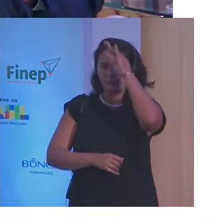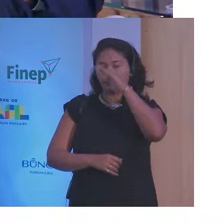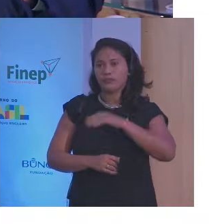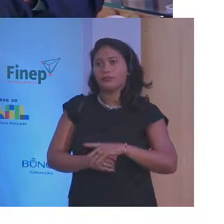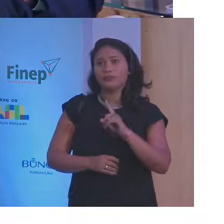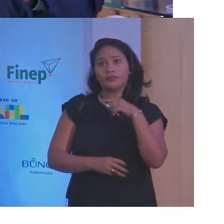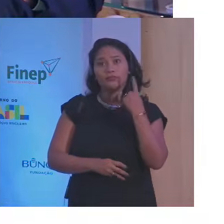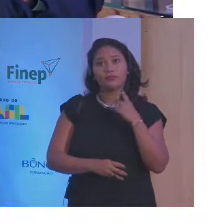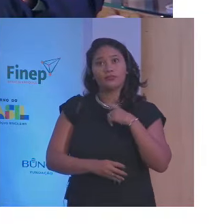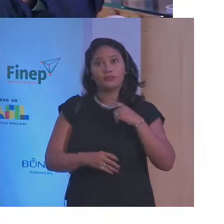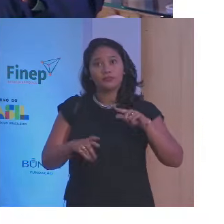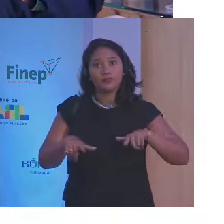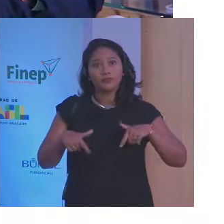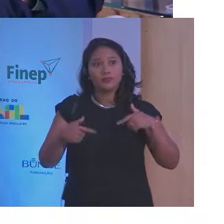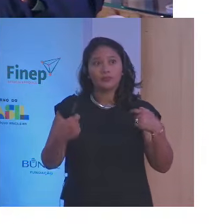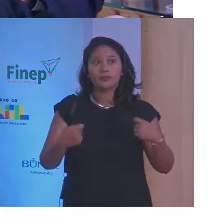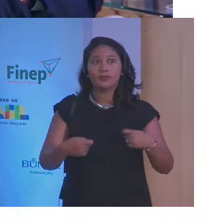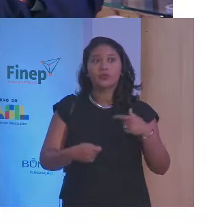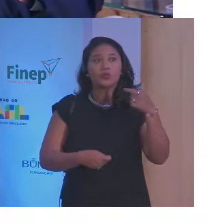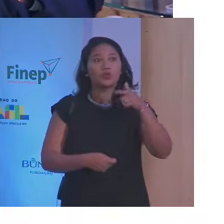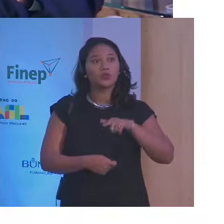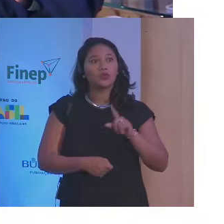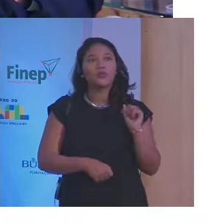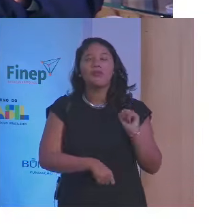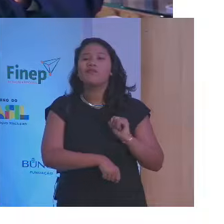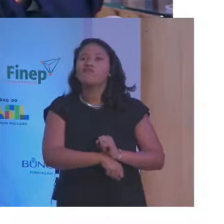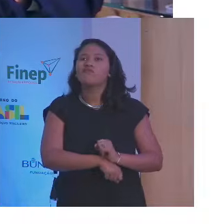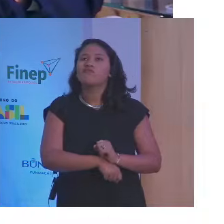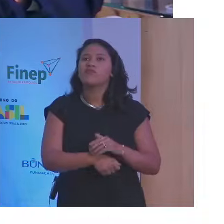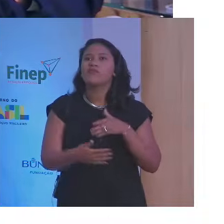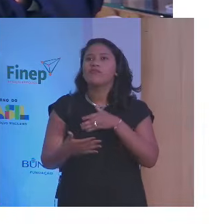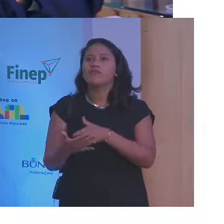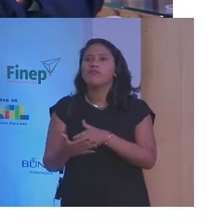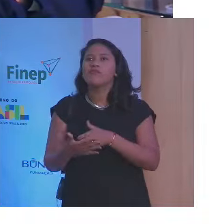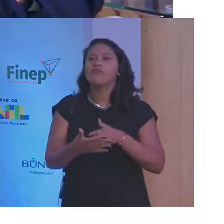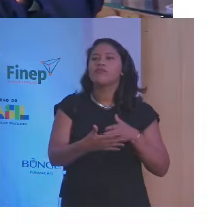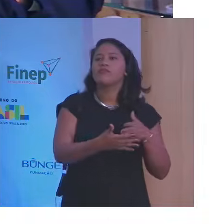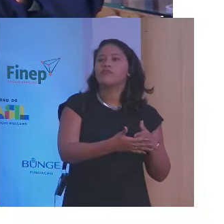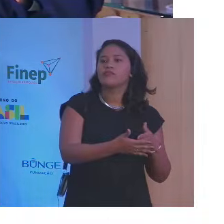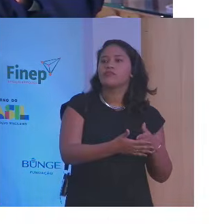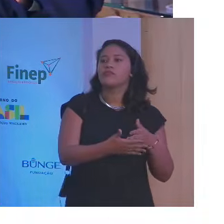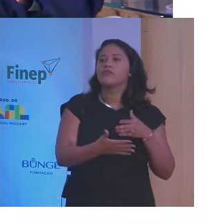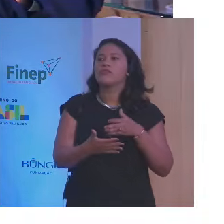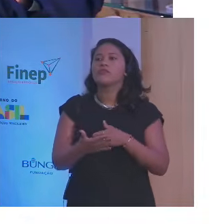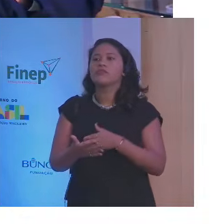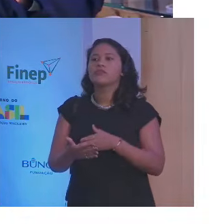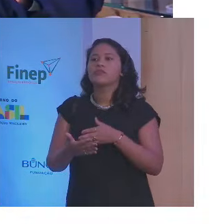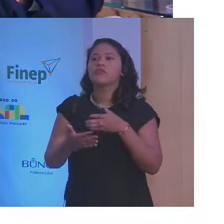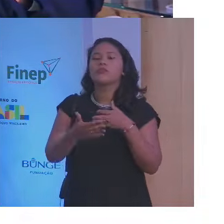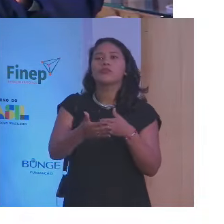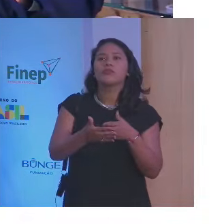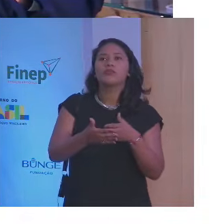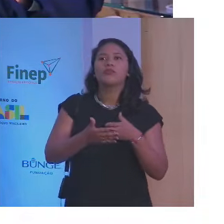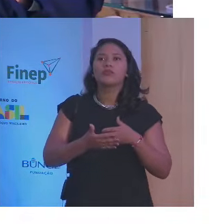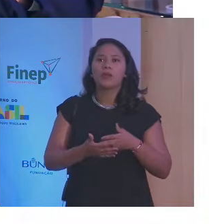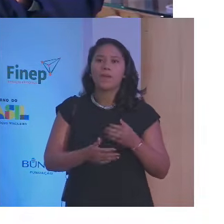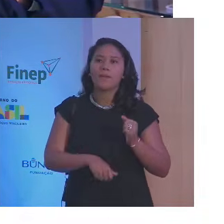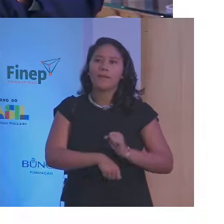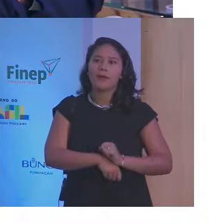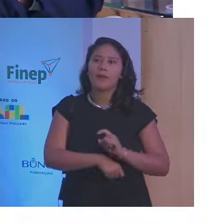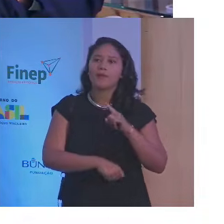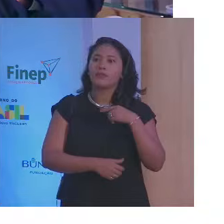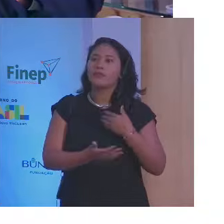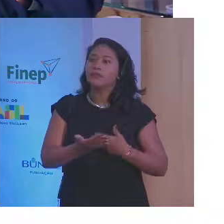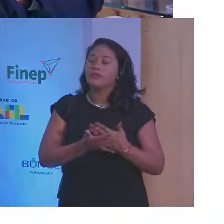E o que a gente tem que fazer, de novo, é parar com essas barreirinhas, aonde começa um e onde termina o outro. E a gente